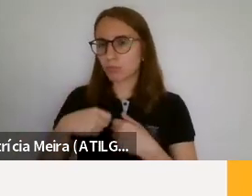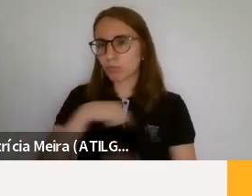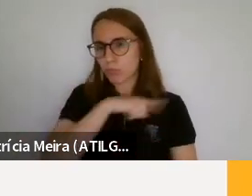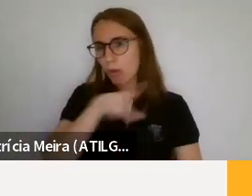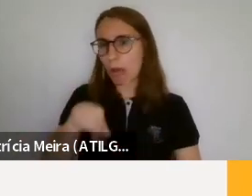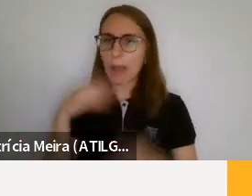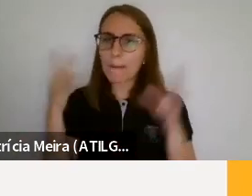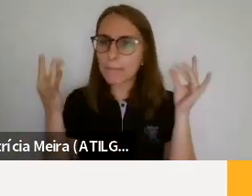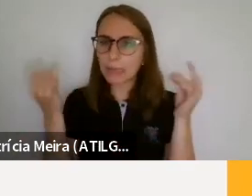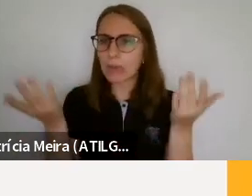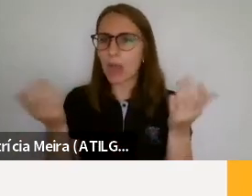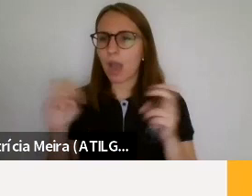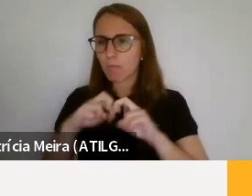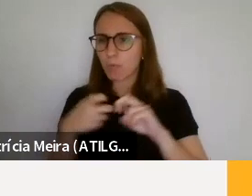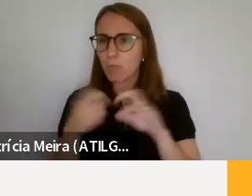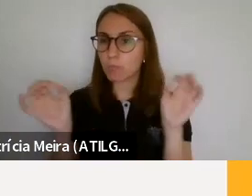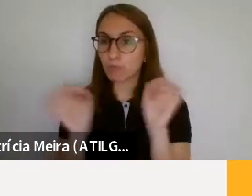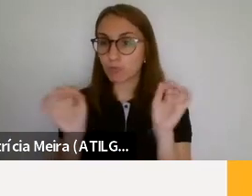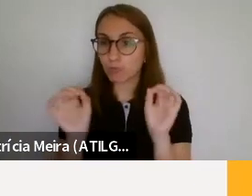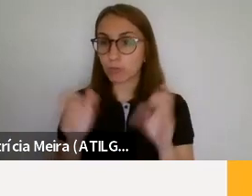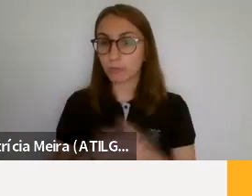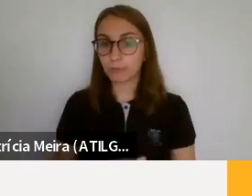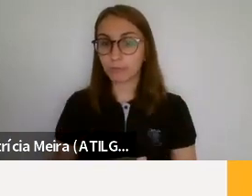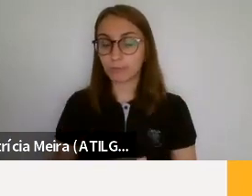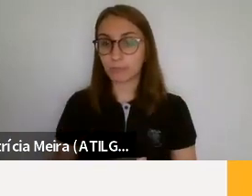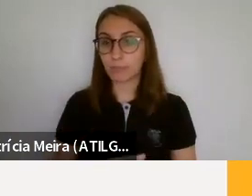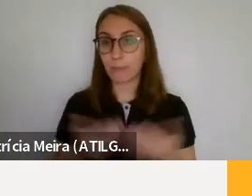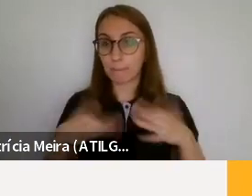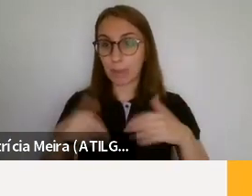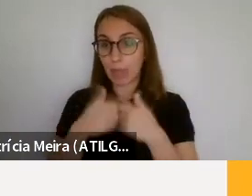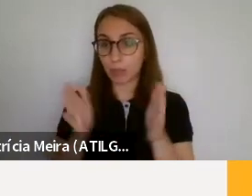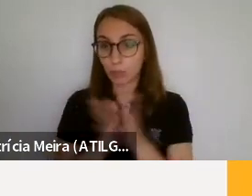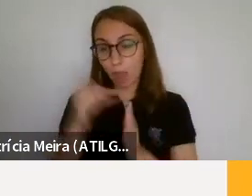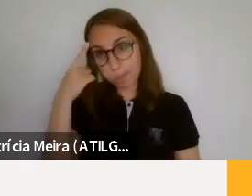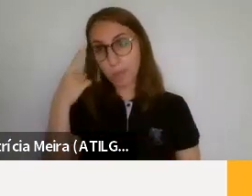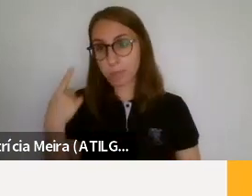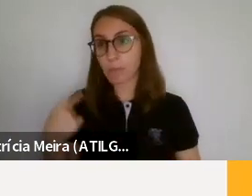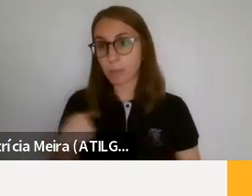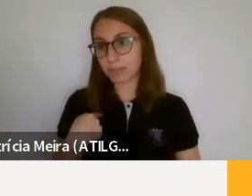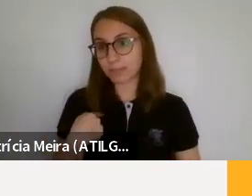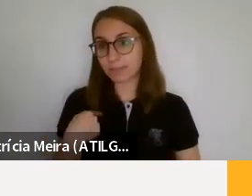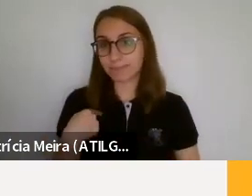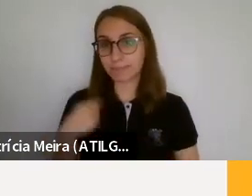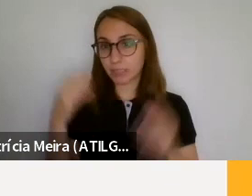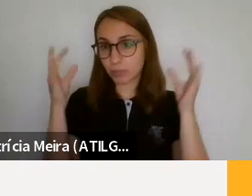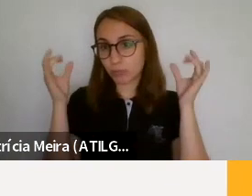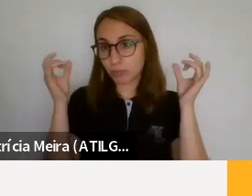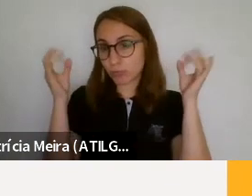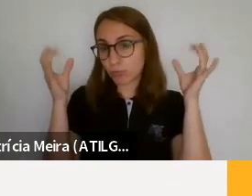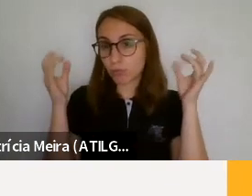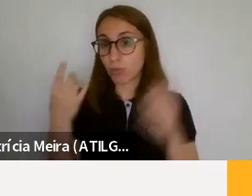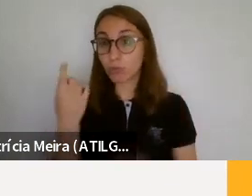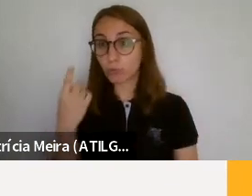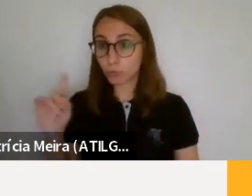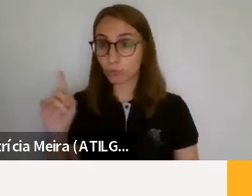outros, ninguém leva a mal. No entanto, isto sabe-se que não é bem assim e que depois, com todas as partilhas,